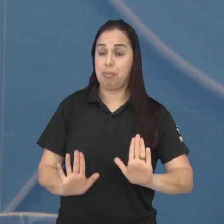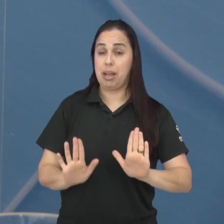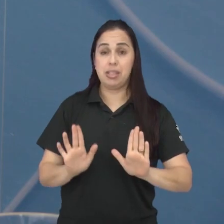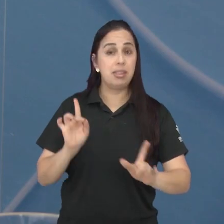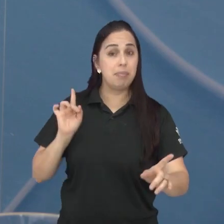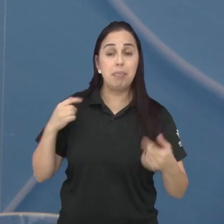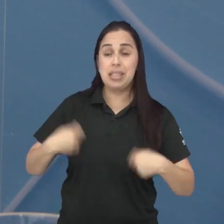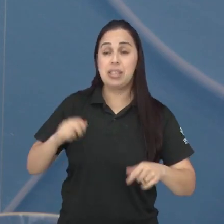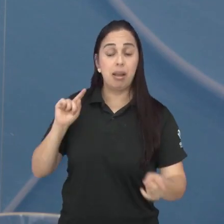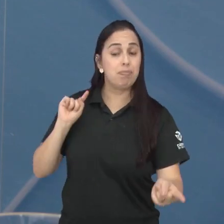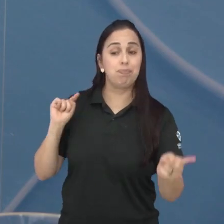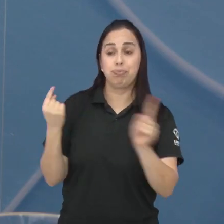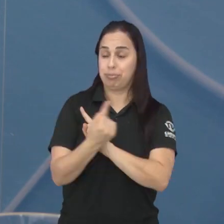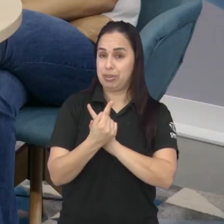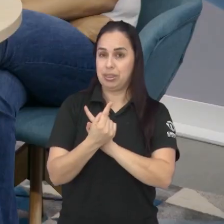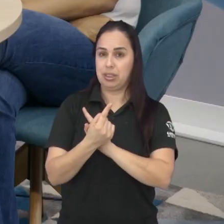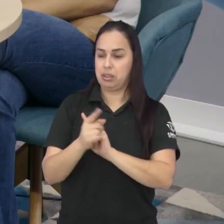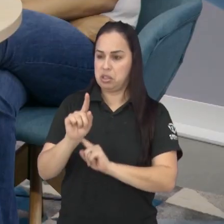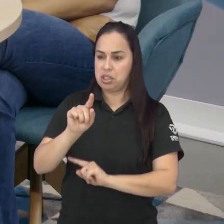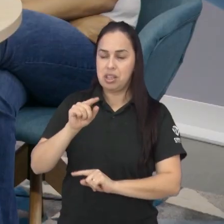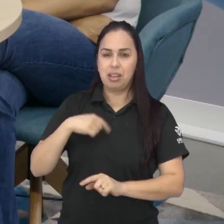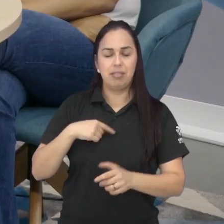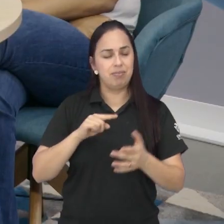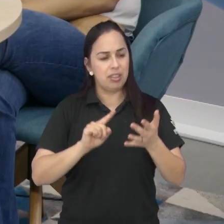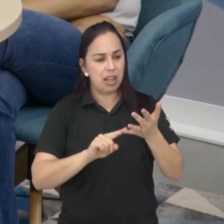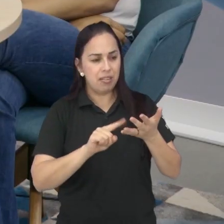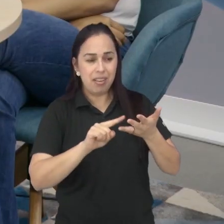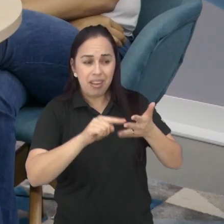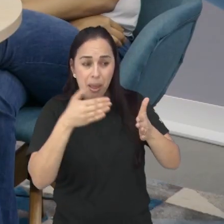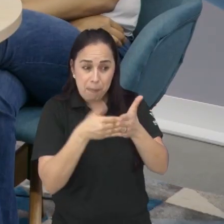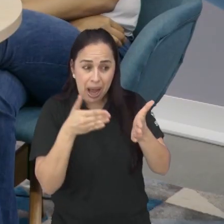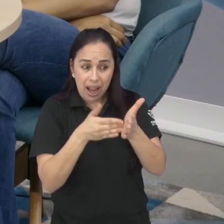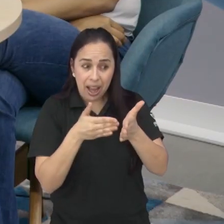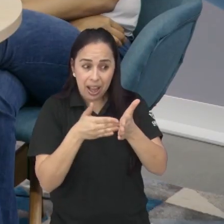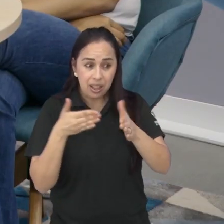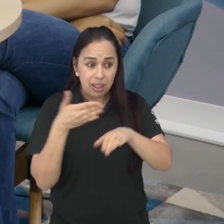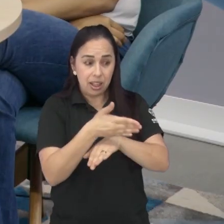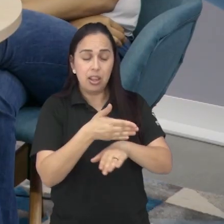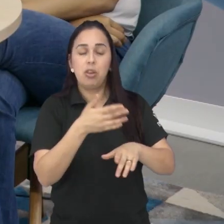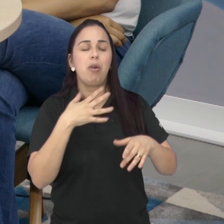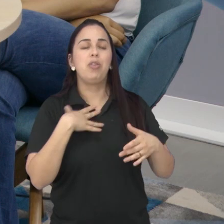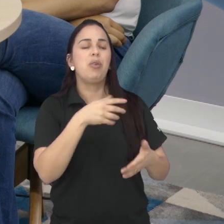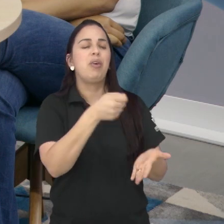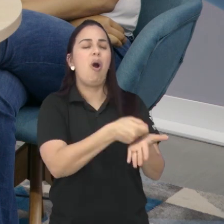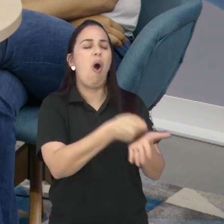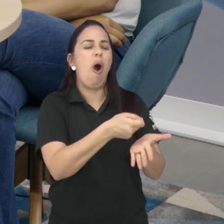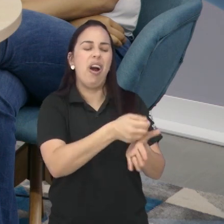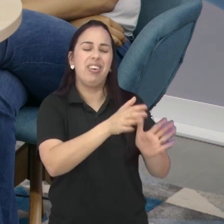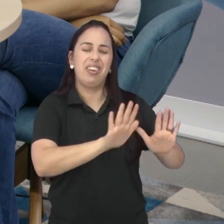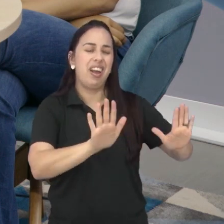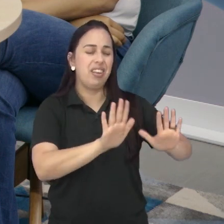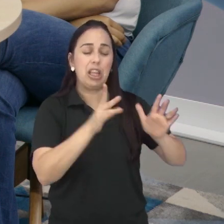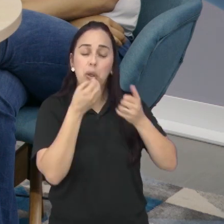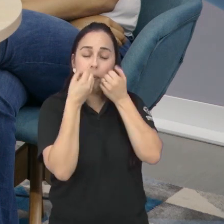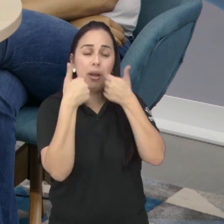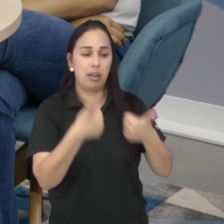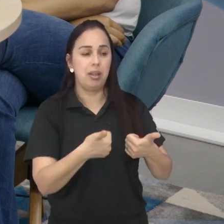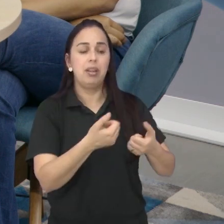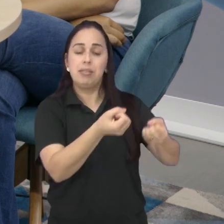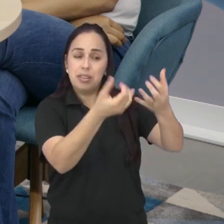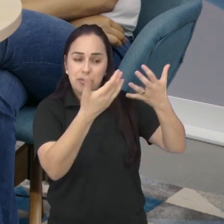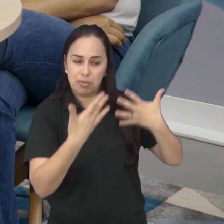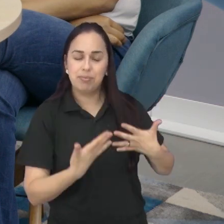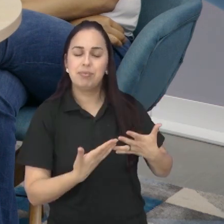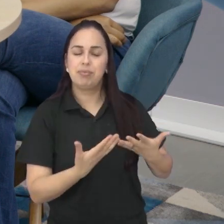ser o contrário mesmo, né? Ó, você vai enfrentar mais barreiras, então não se cobre tanto, amiga. Tá tudo bem, eu vou te